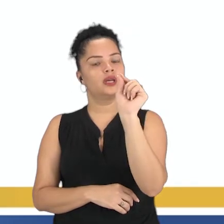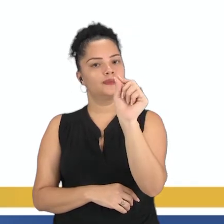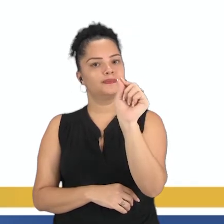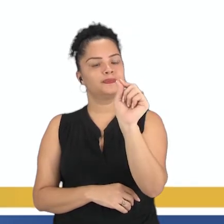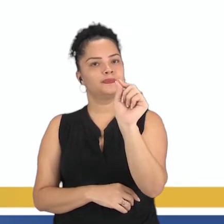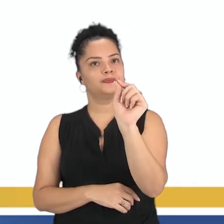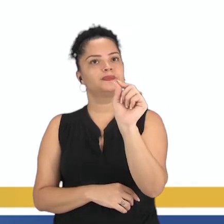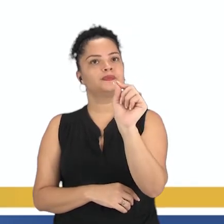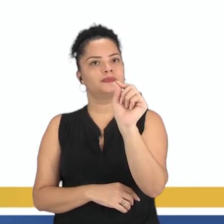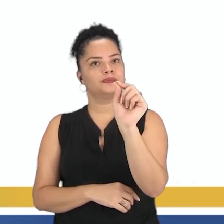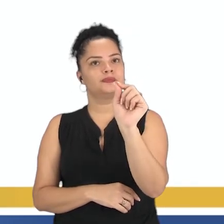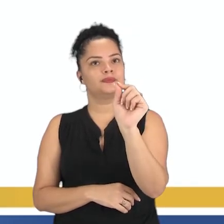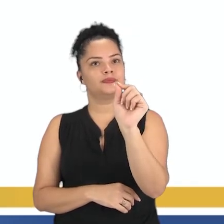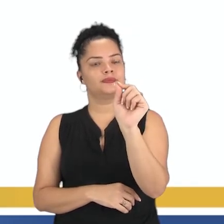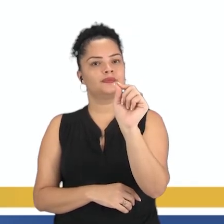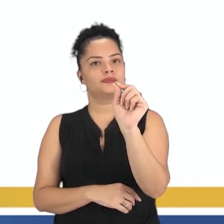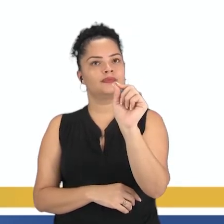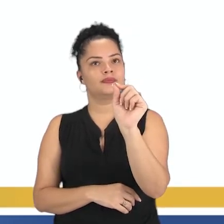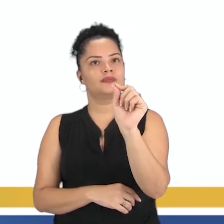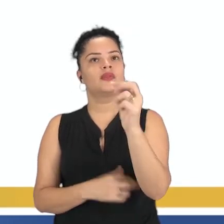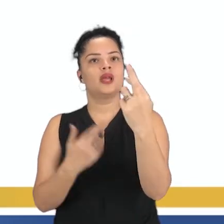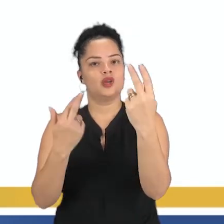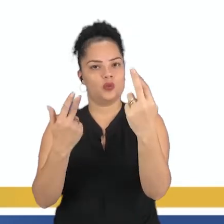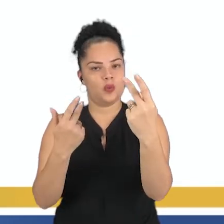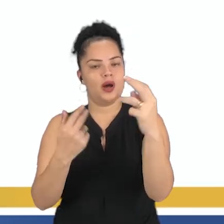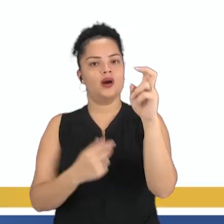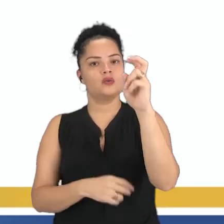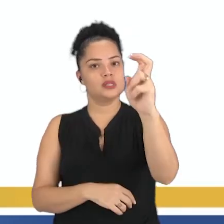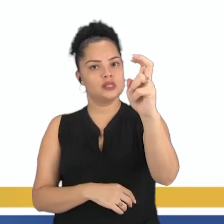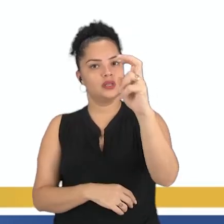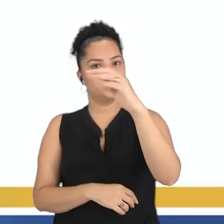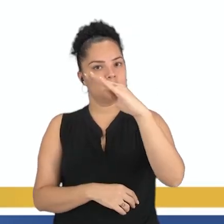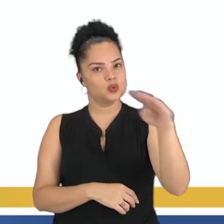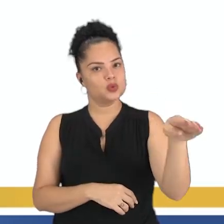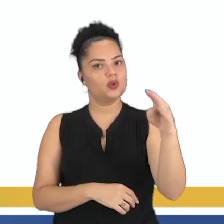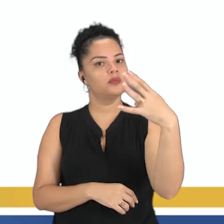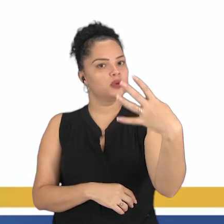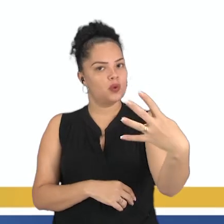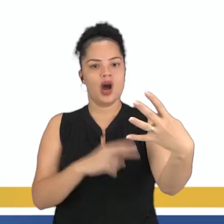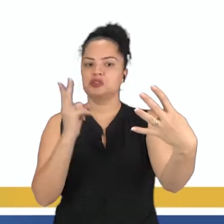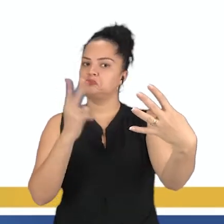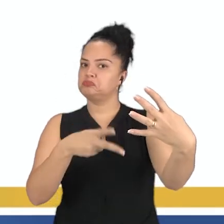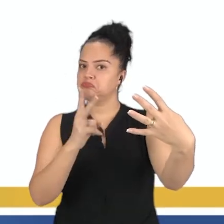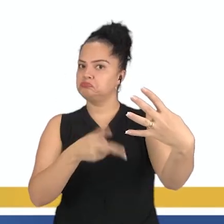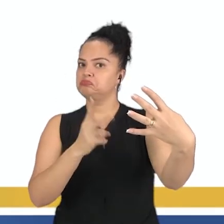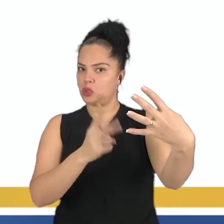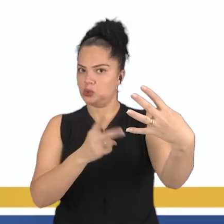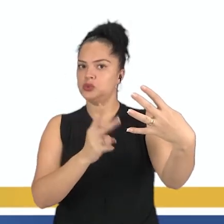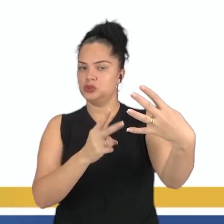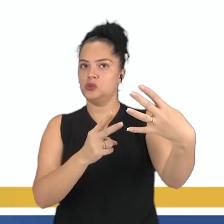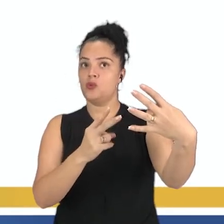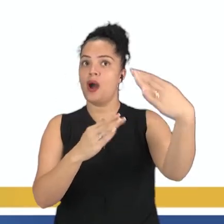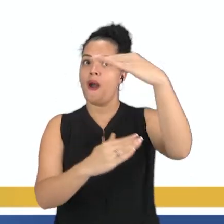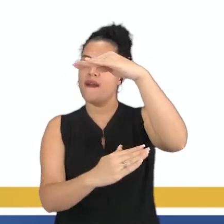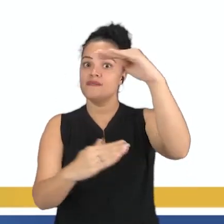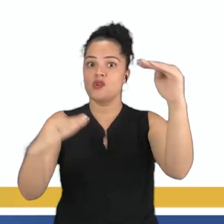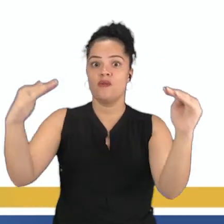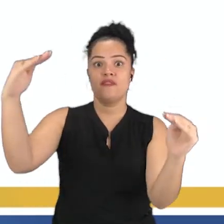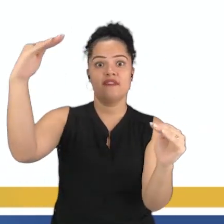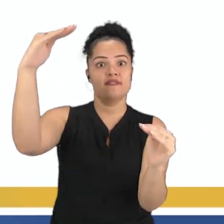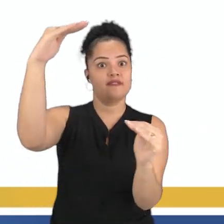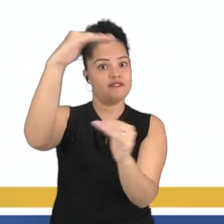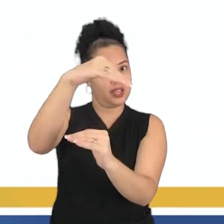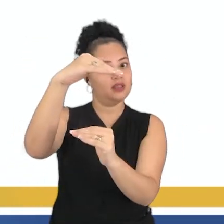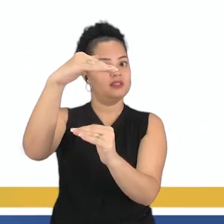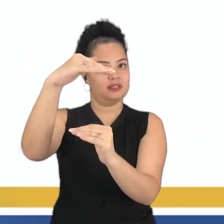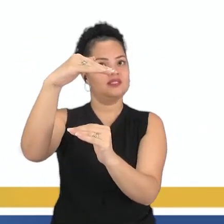divisão entre duas frações ela é igual ao produto da primeira normal, ou seja, 5 quartos, vezes